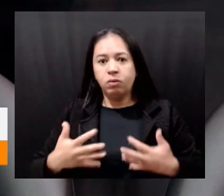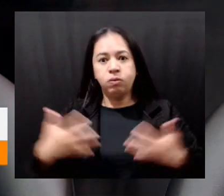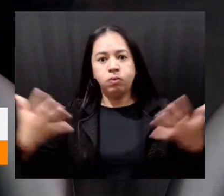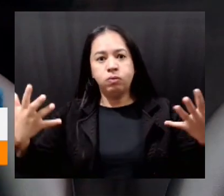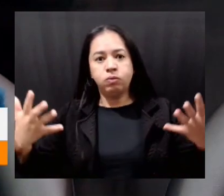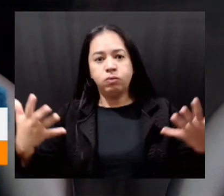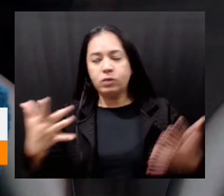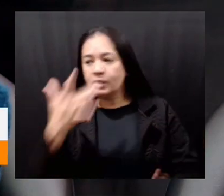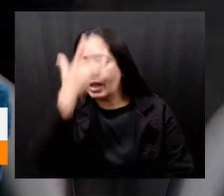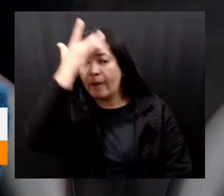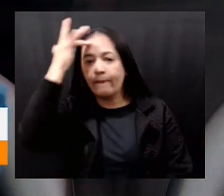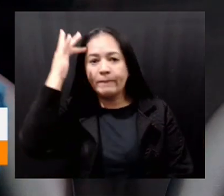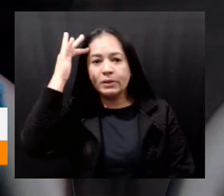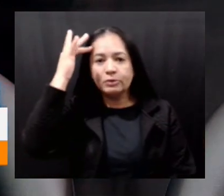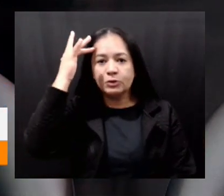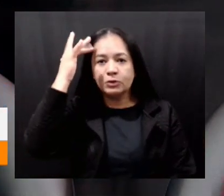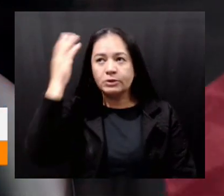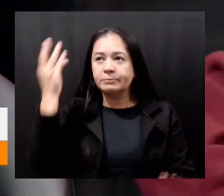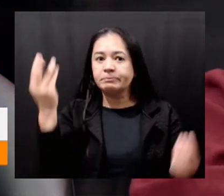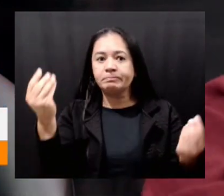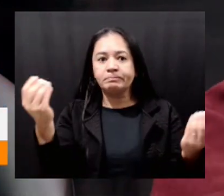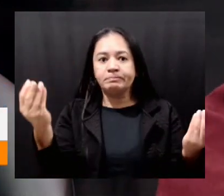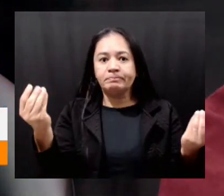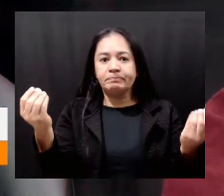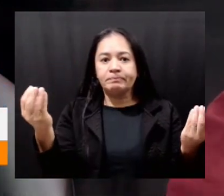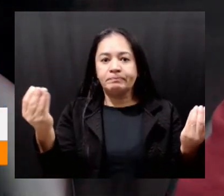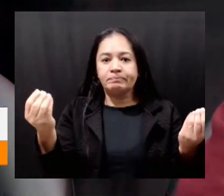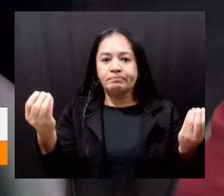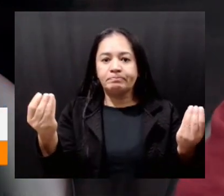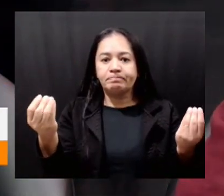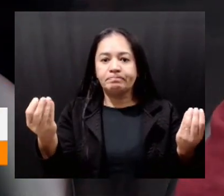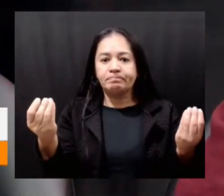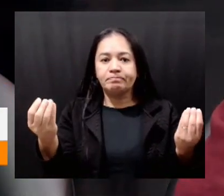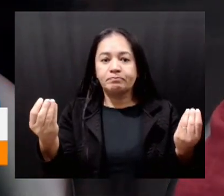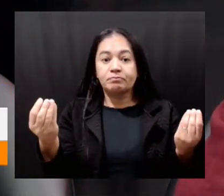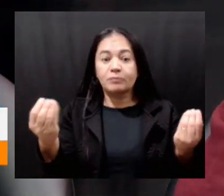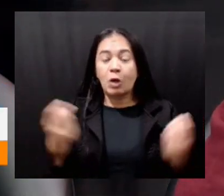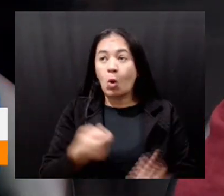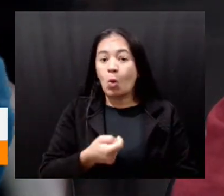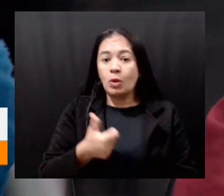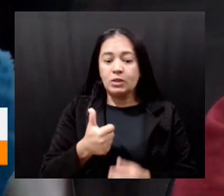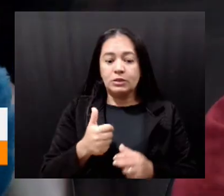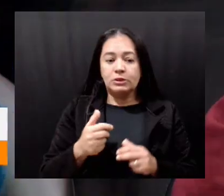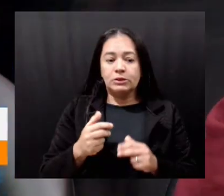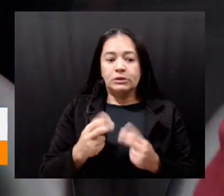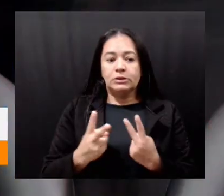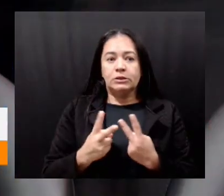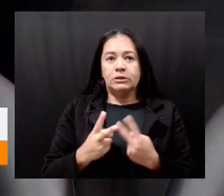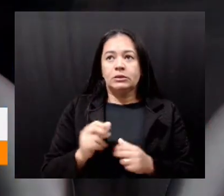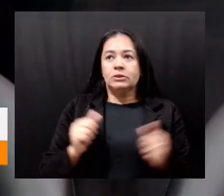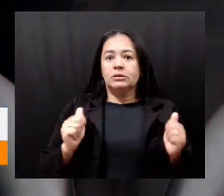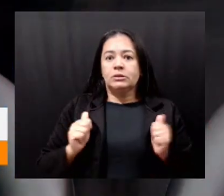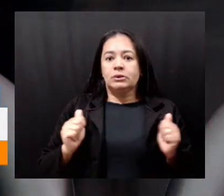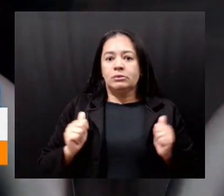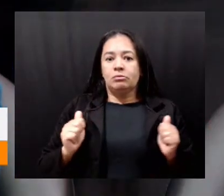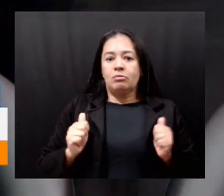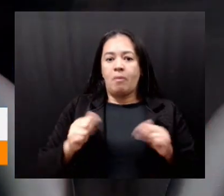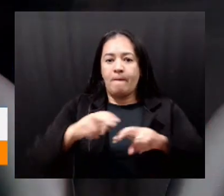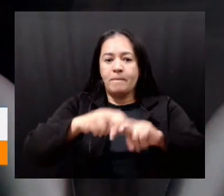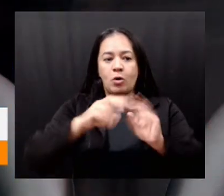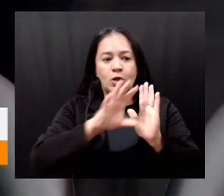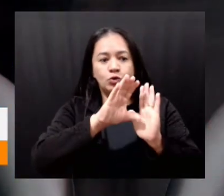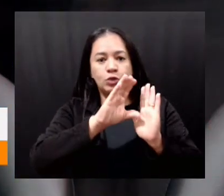acaba ficando ali quase que presa, vamos dizer assim, né, naquele conteúdo,